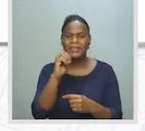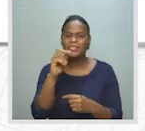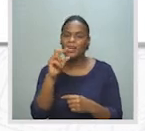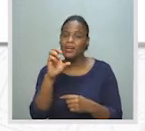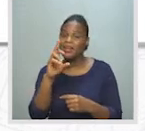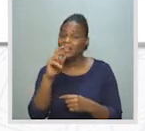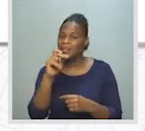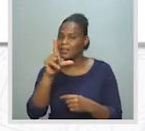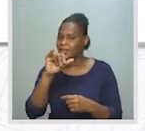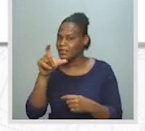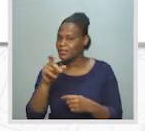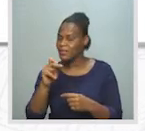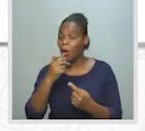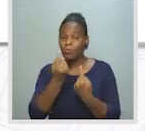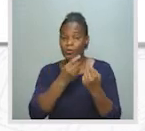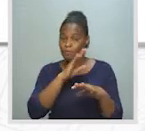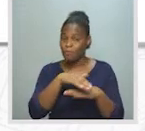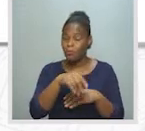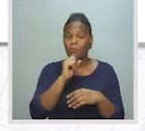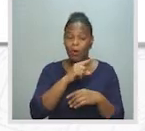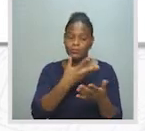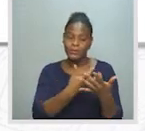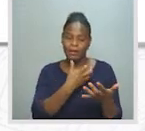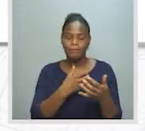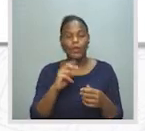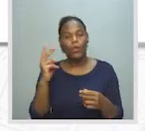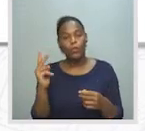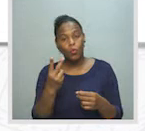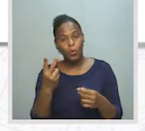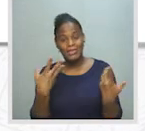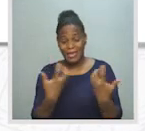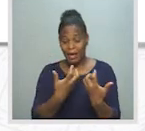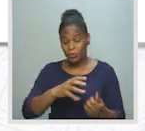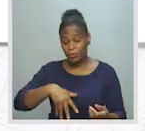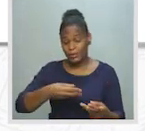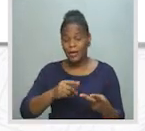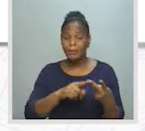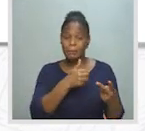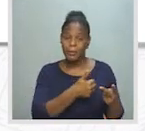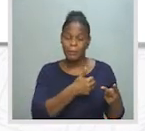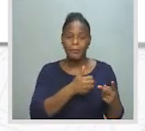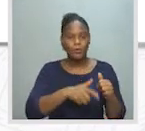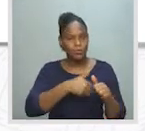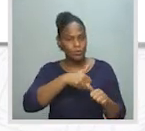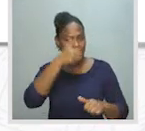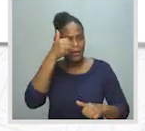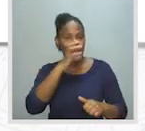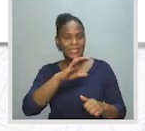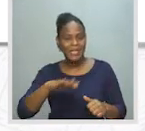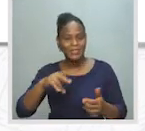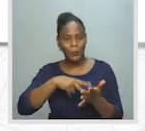seguintes fatores. A linha A, as duas guerras mundiais. A linha B, o sucesso da ciência e